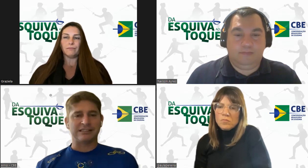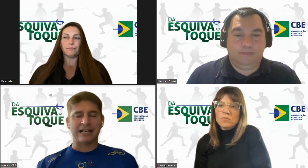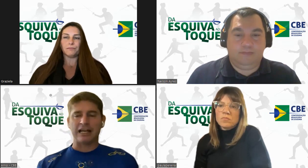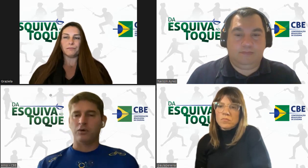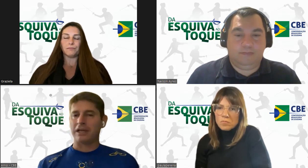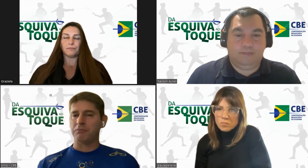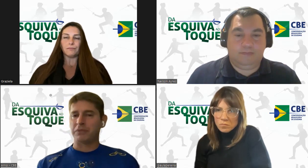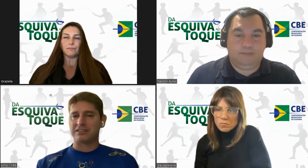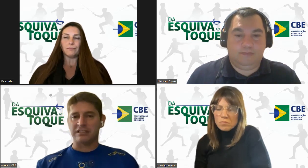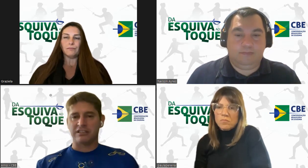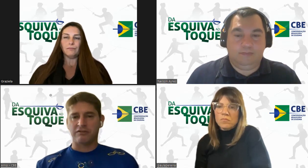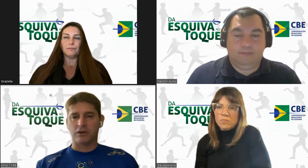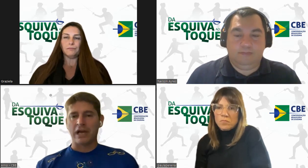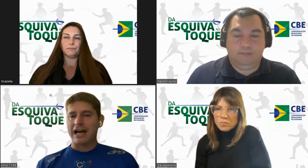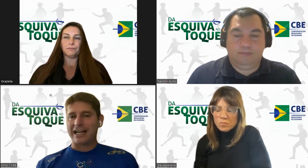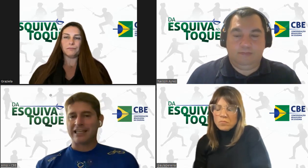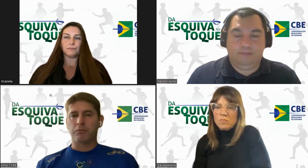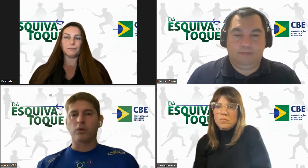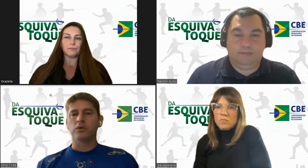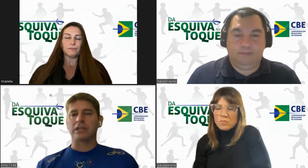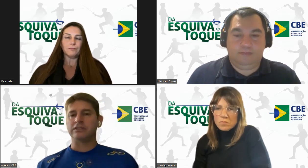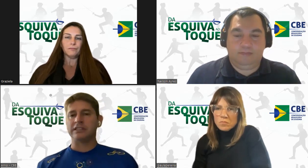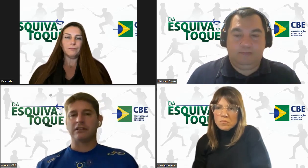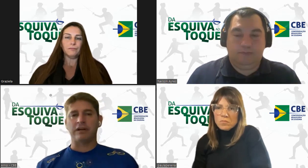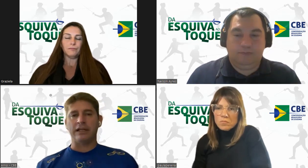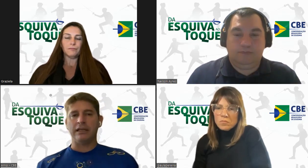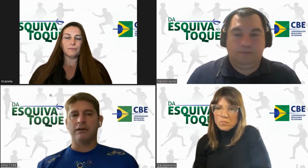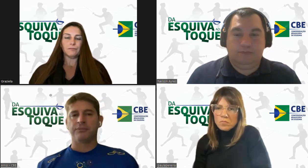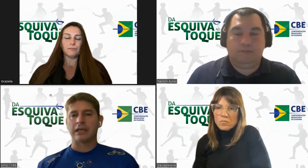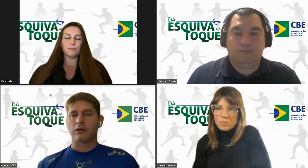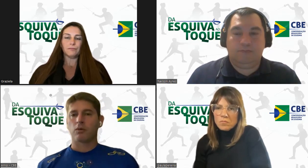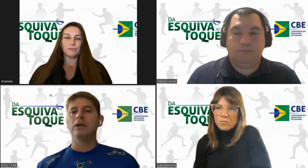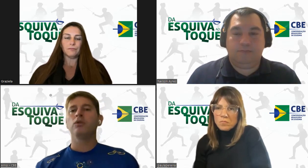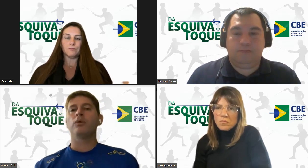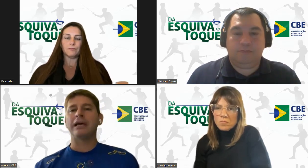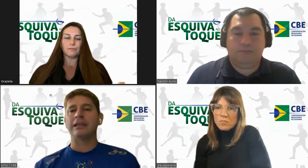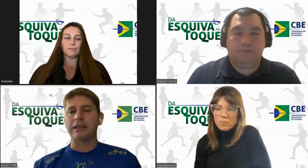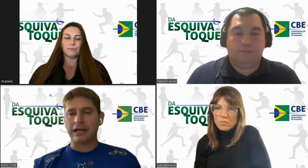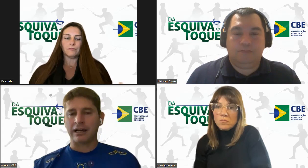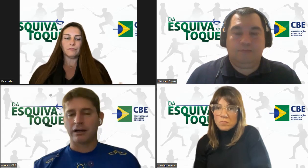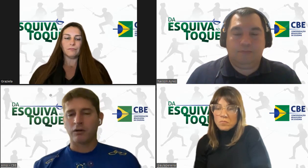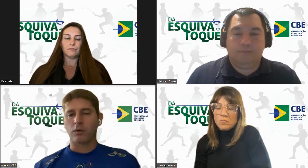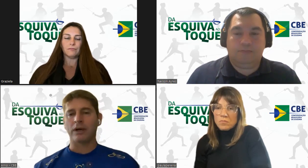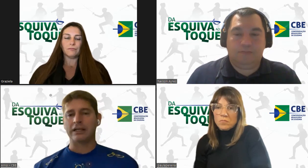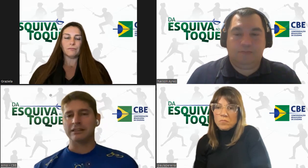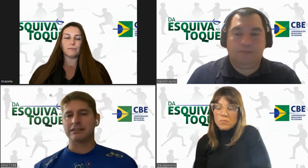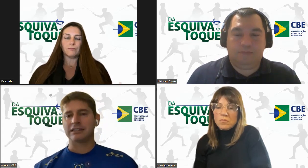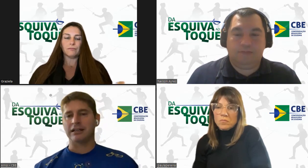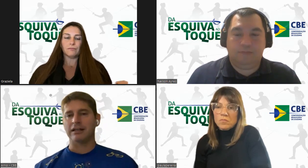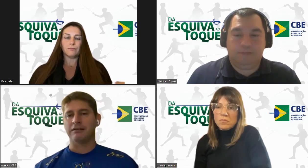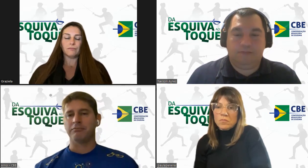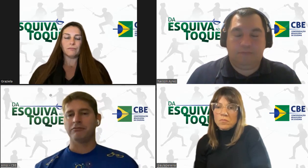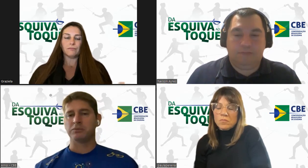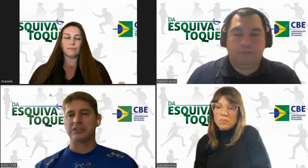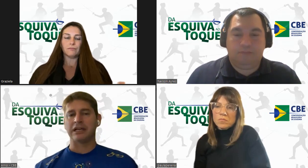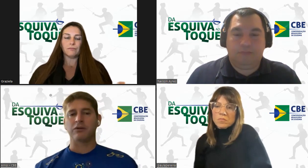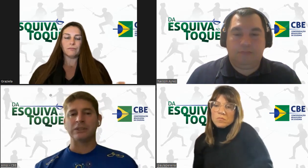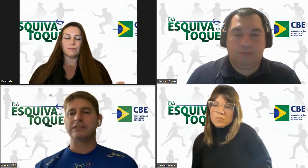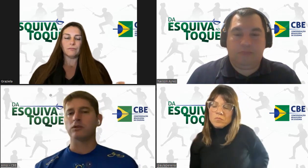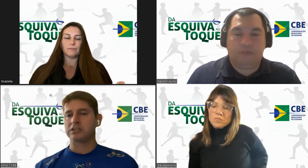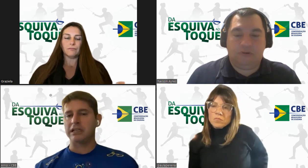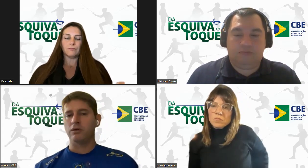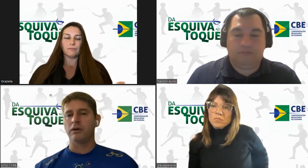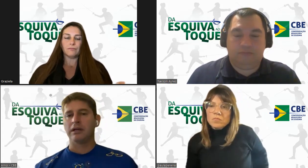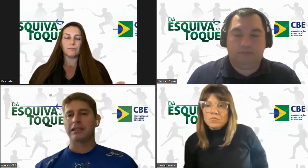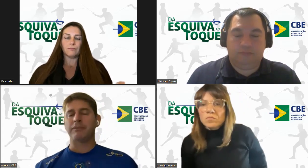é necessário é imprescindível a que ponto que a gente avalia quando com essa vamos